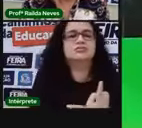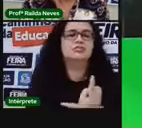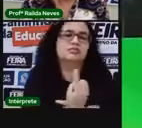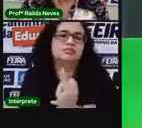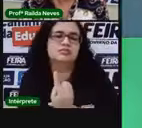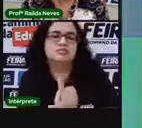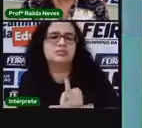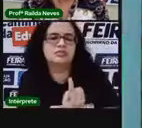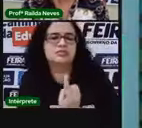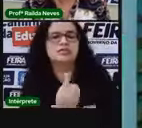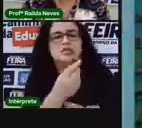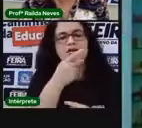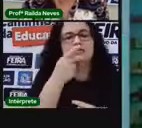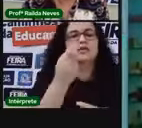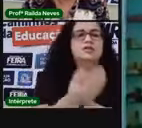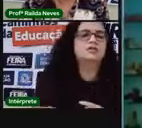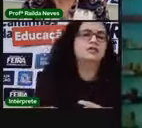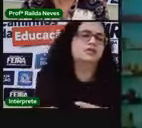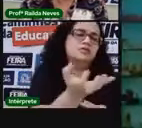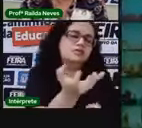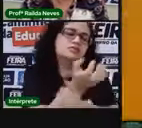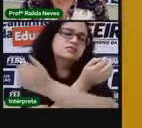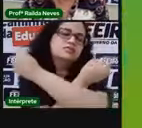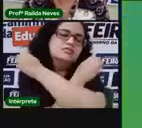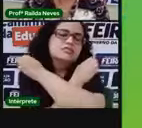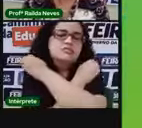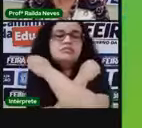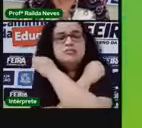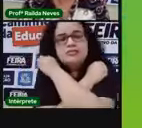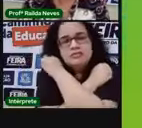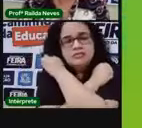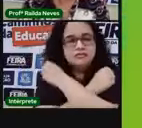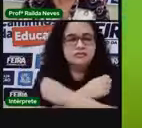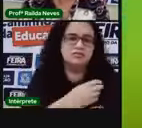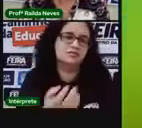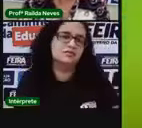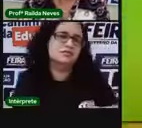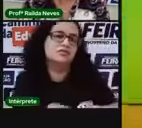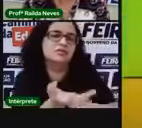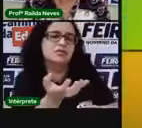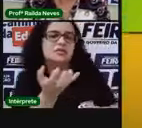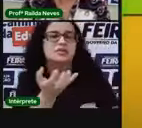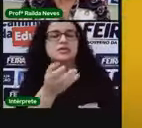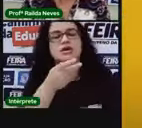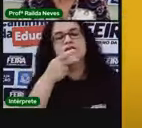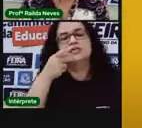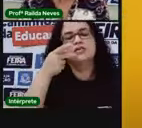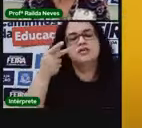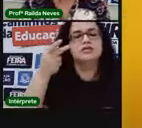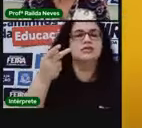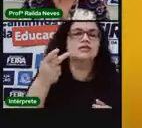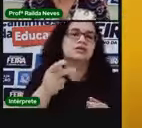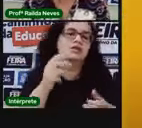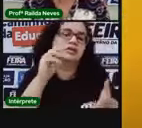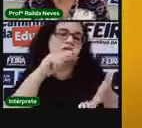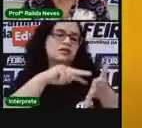esse pra gente se abraçar. Eu daqui, você nem assim